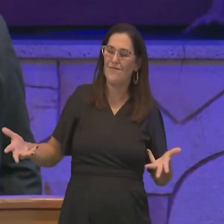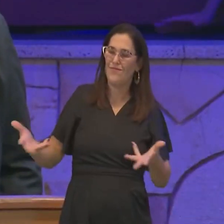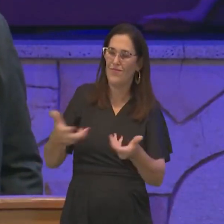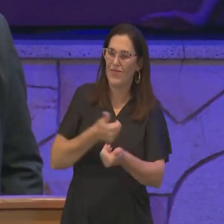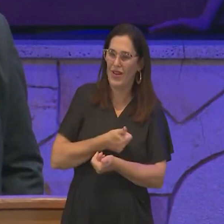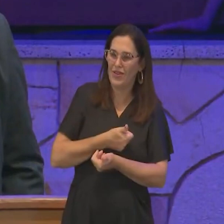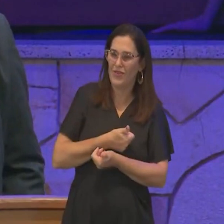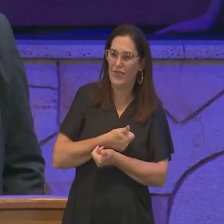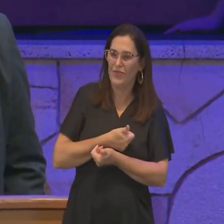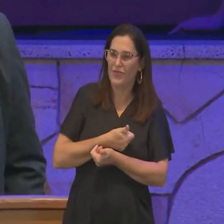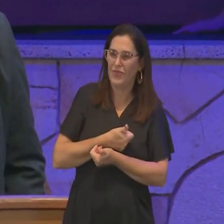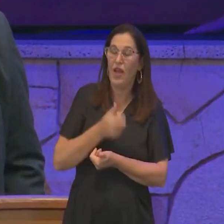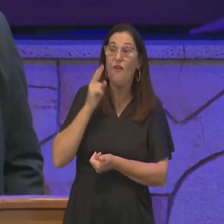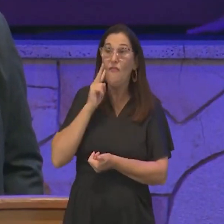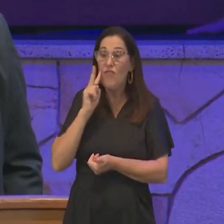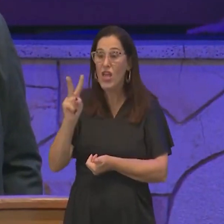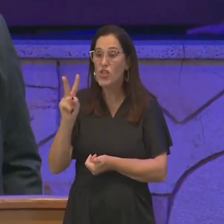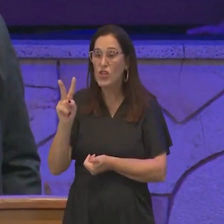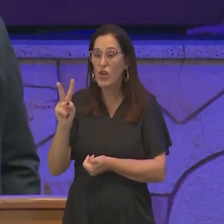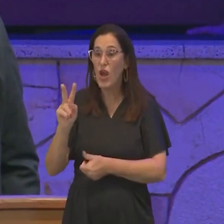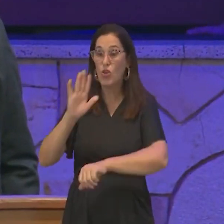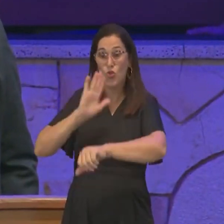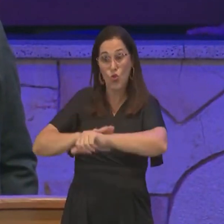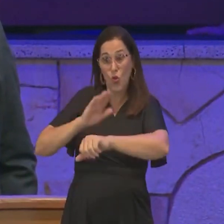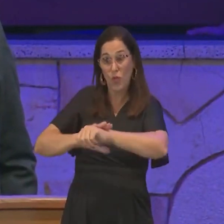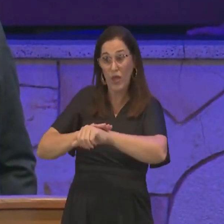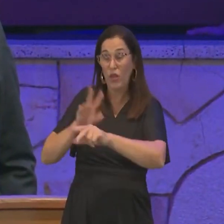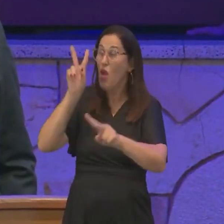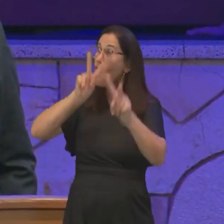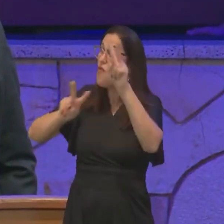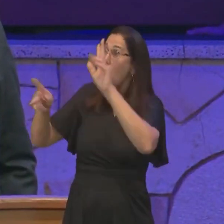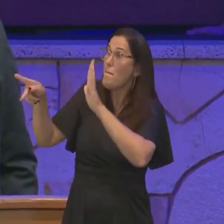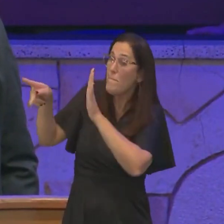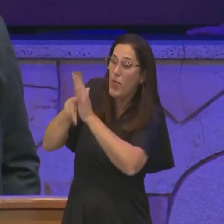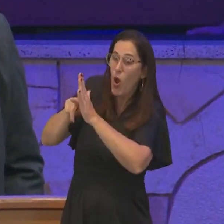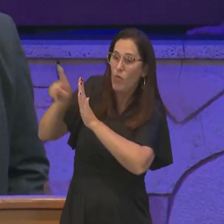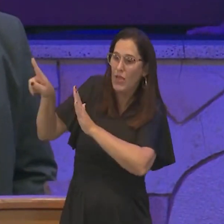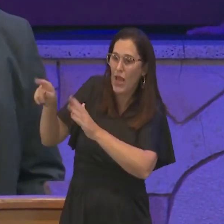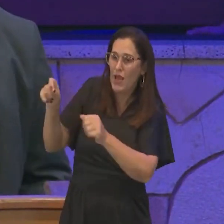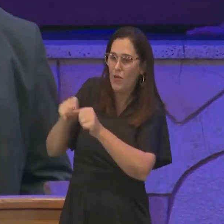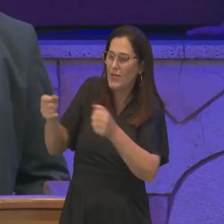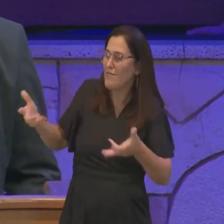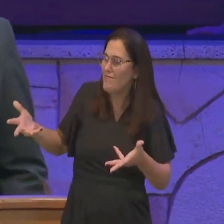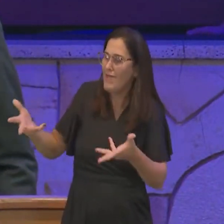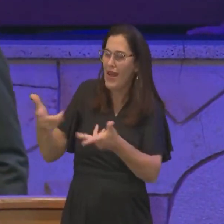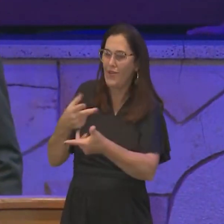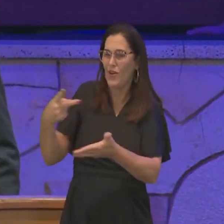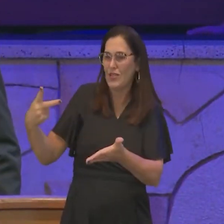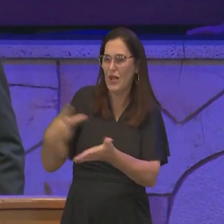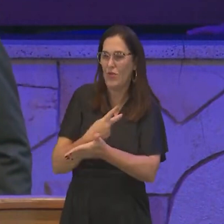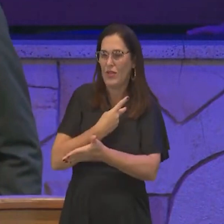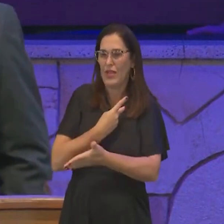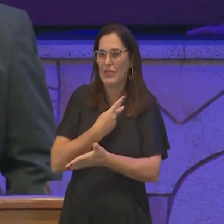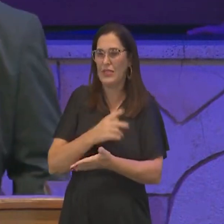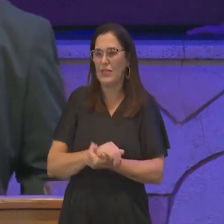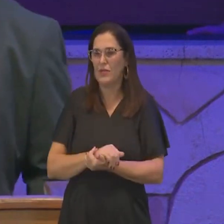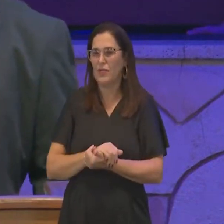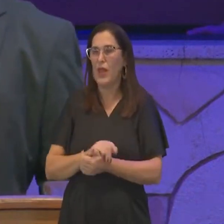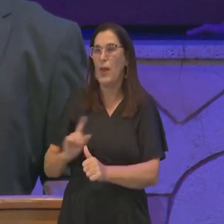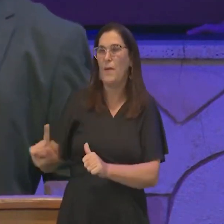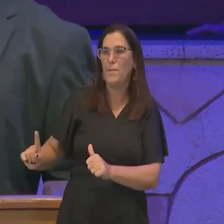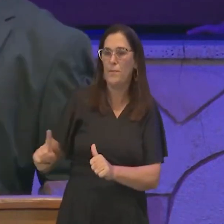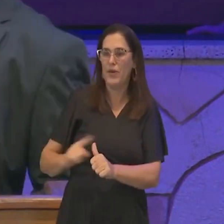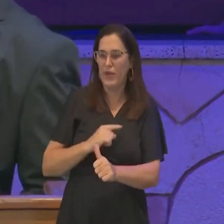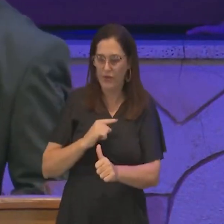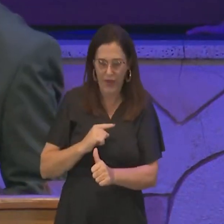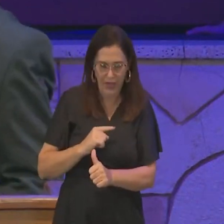extraordinária. Ouça isso, meu irmão, quando nós temos uma visão de Deus, coisas extraordinárias acontecem. Em primeiro